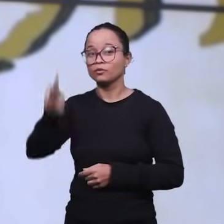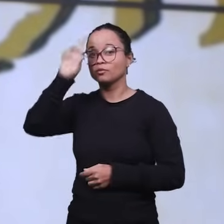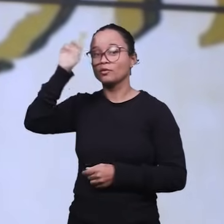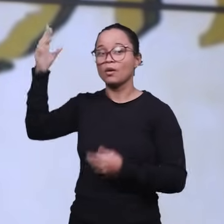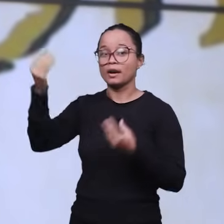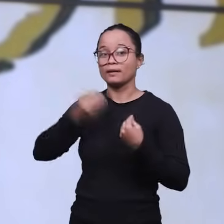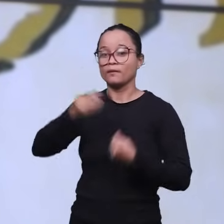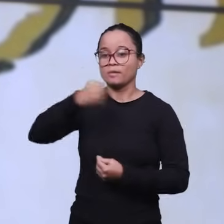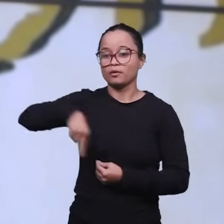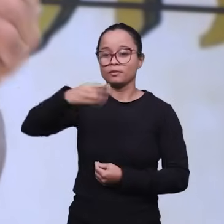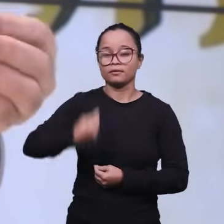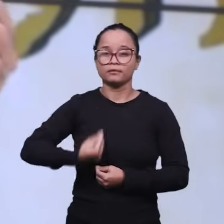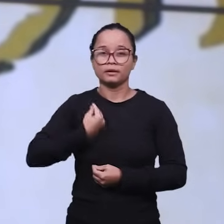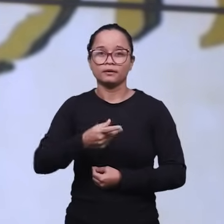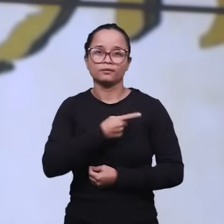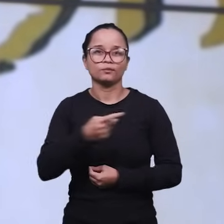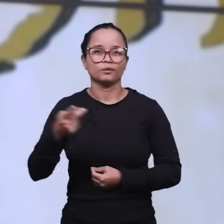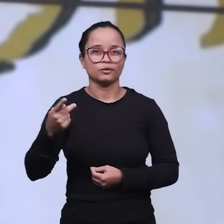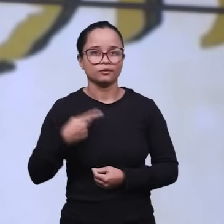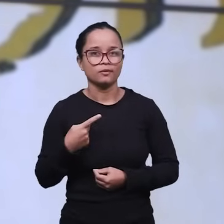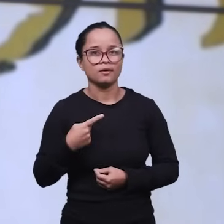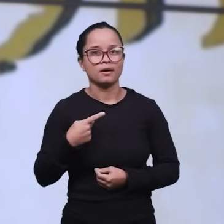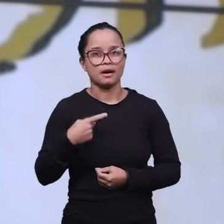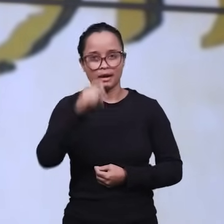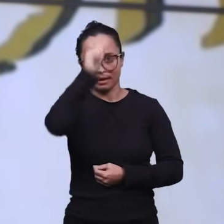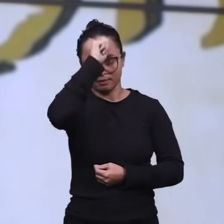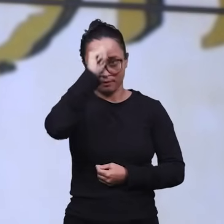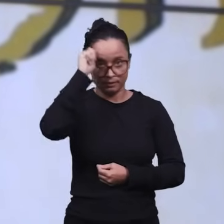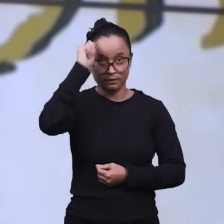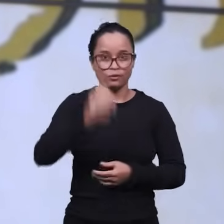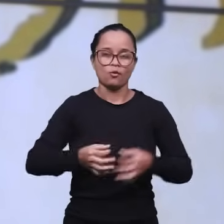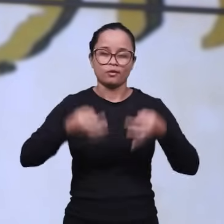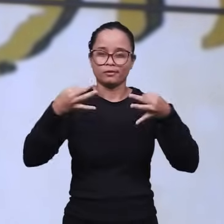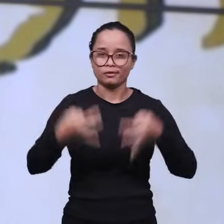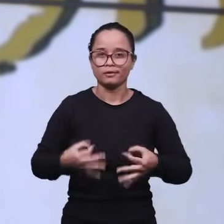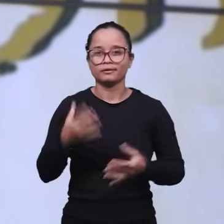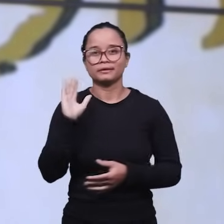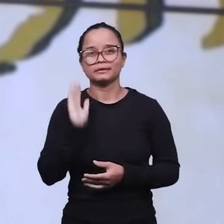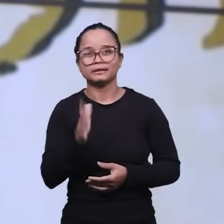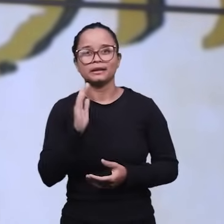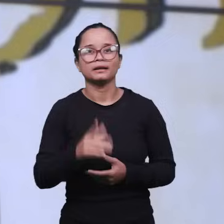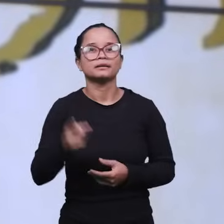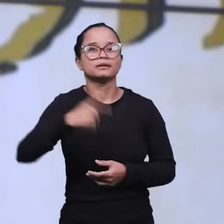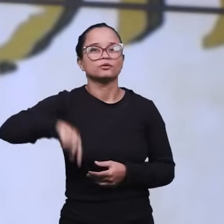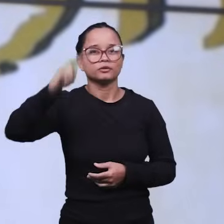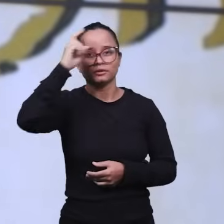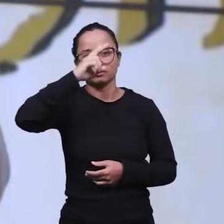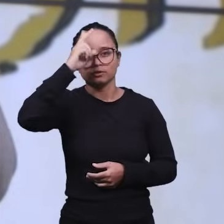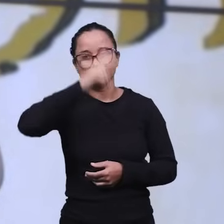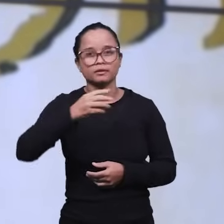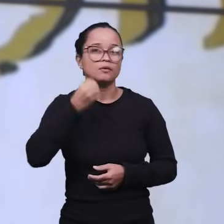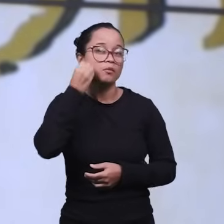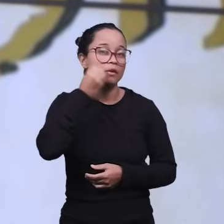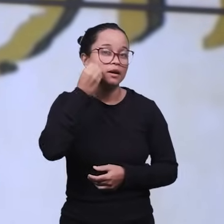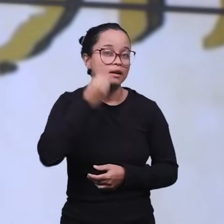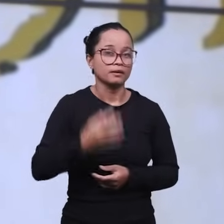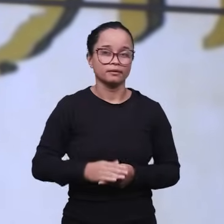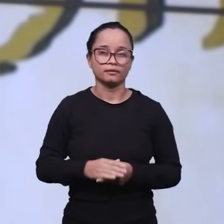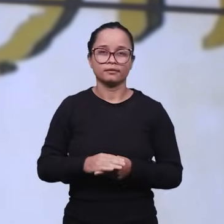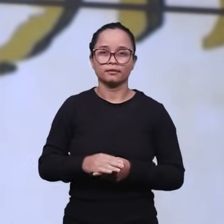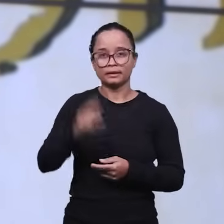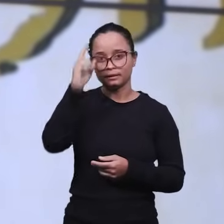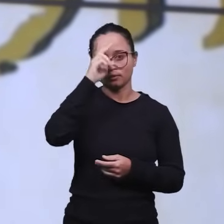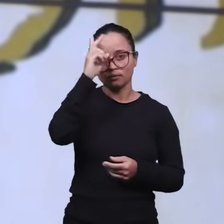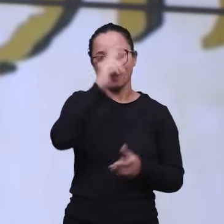para nós, e aí o pastor Amadeu certamente já fez uma abordagem do ponto de vista da nossa história, da nossa experiência